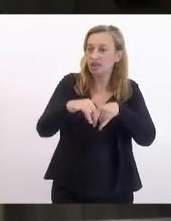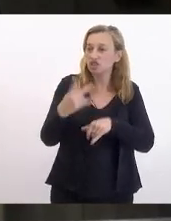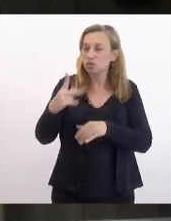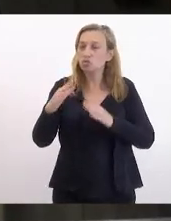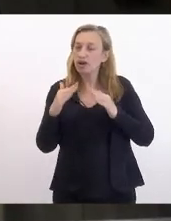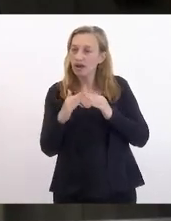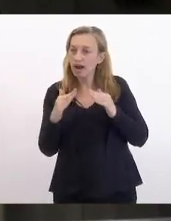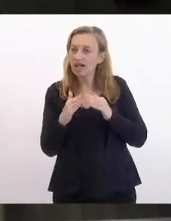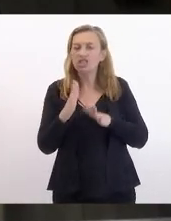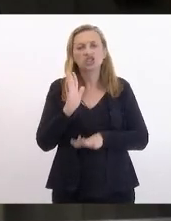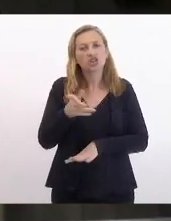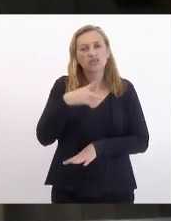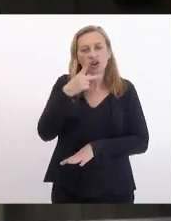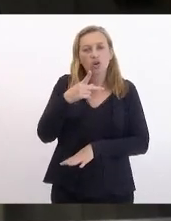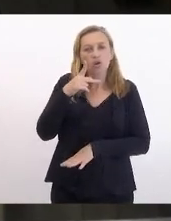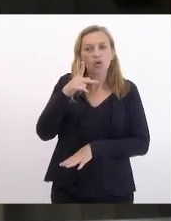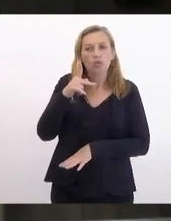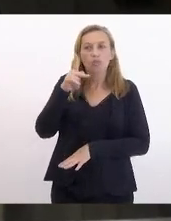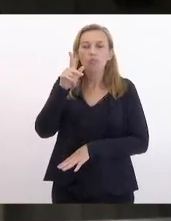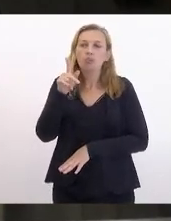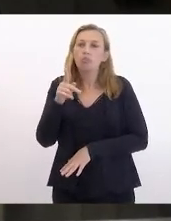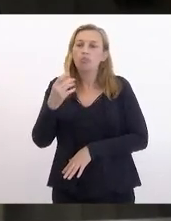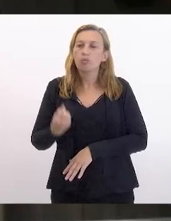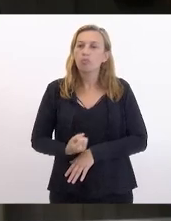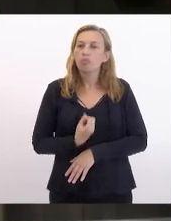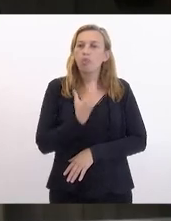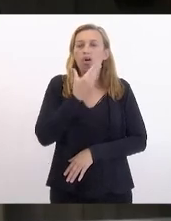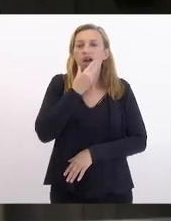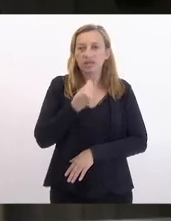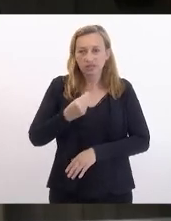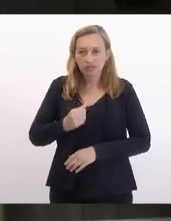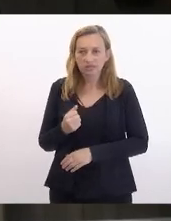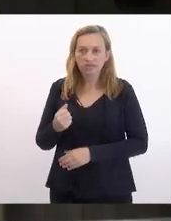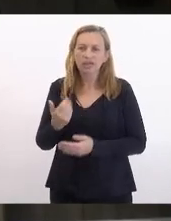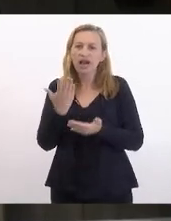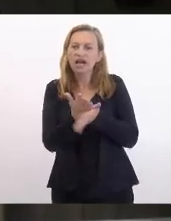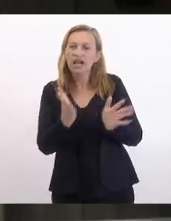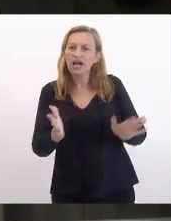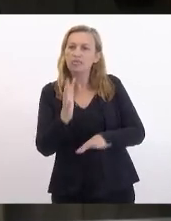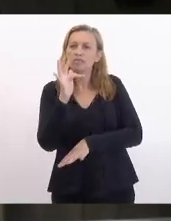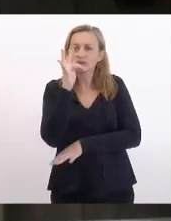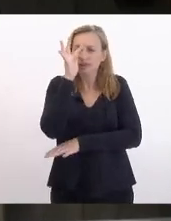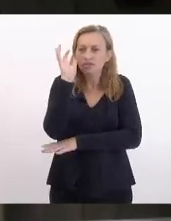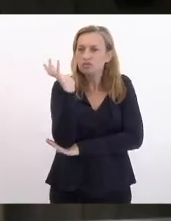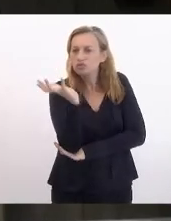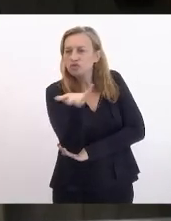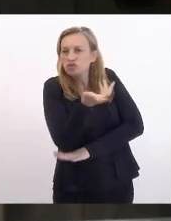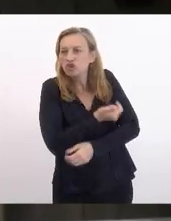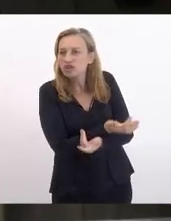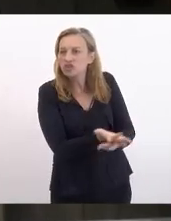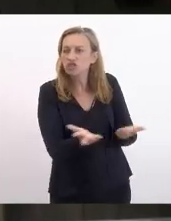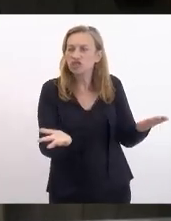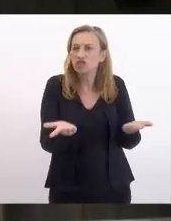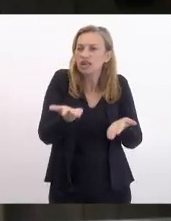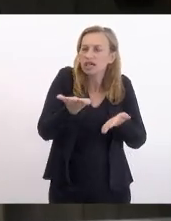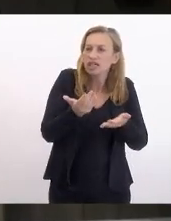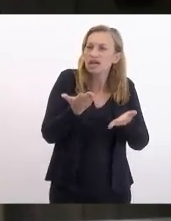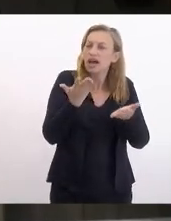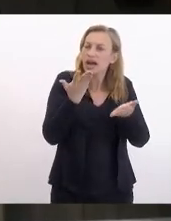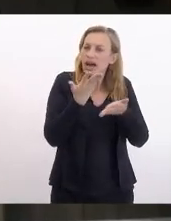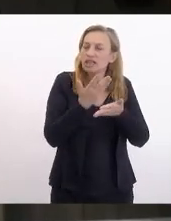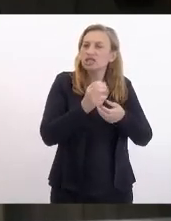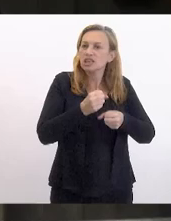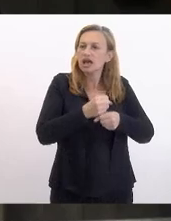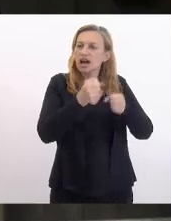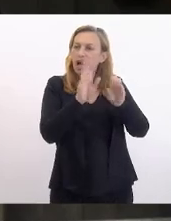não é para mim já disse o poeta e acaba com seu jardim a roupa sua porta agride a